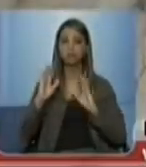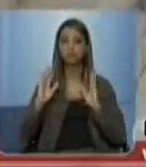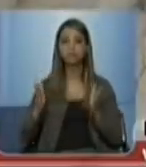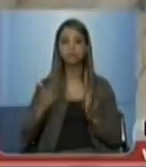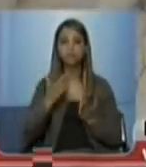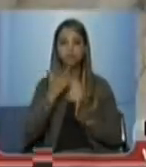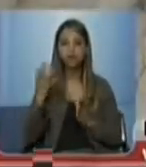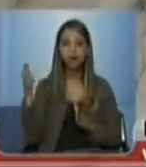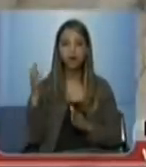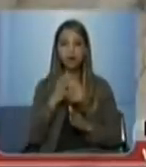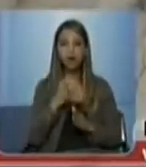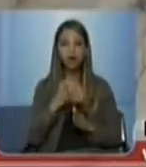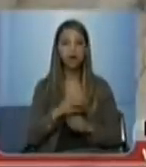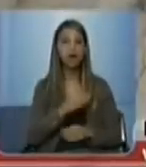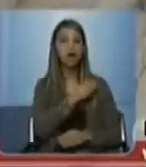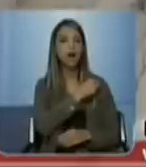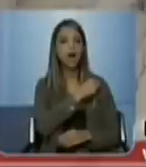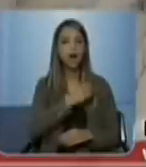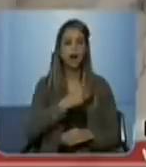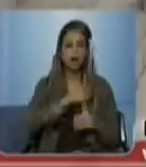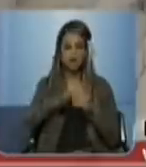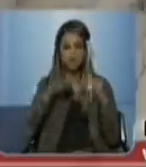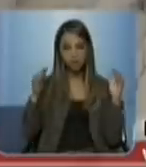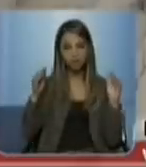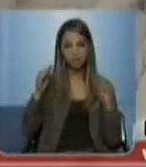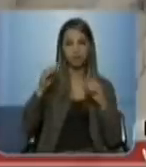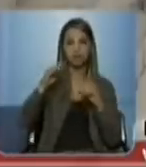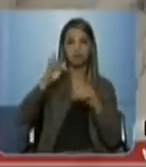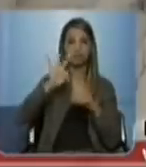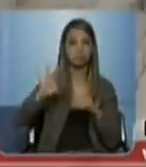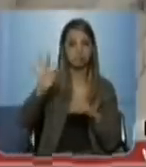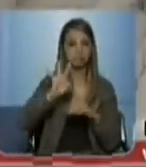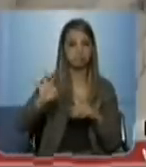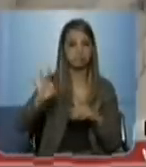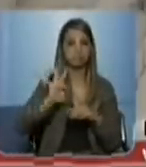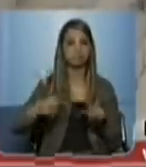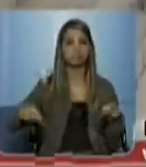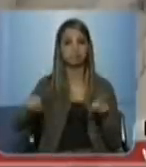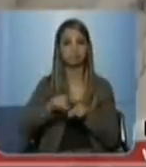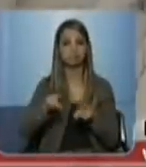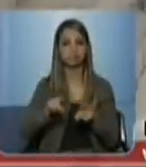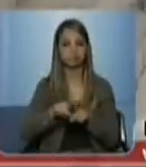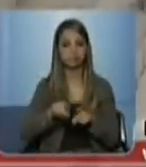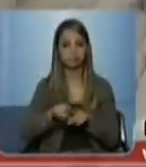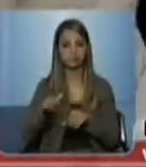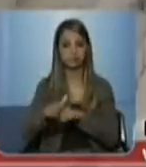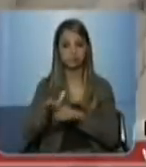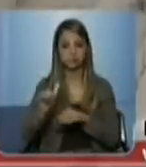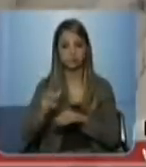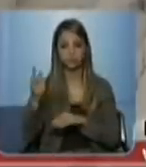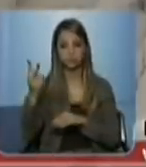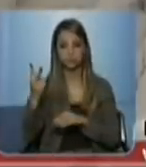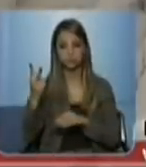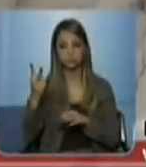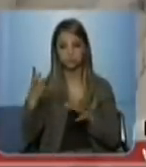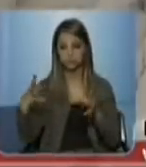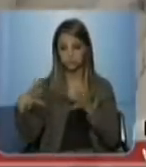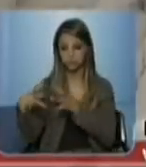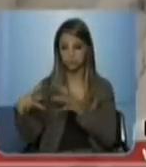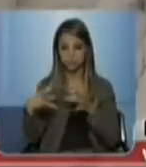acionando ministério público estadual Ministério Público Federal e vamos também aar as nossas duas